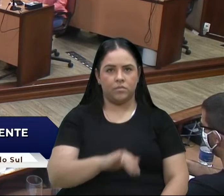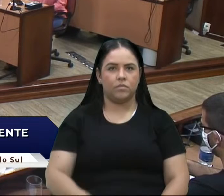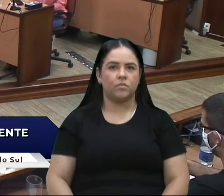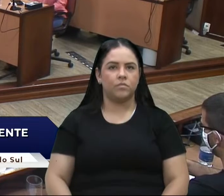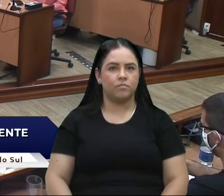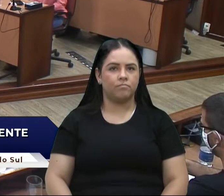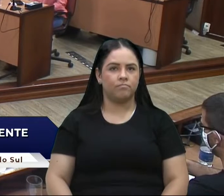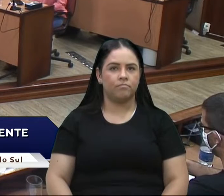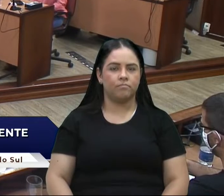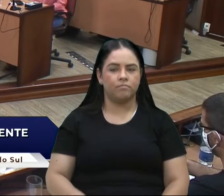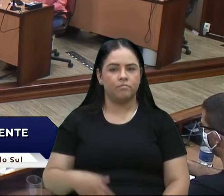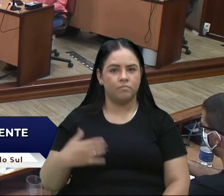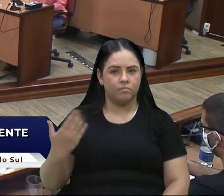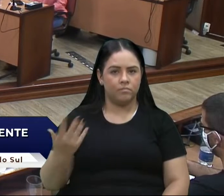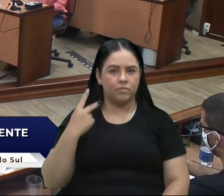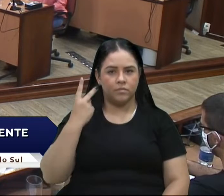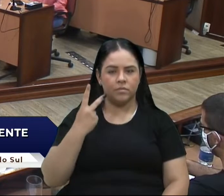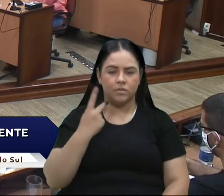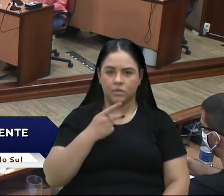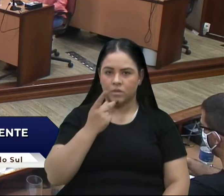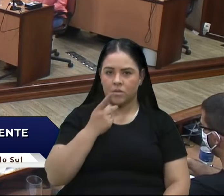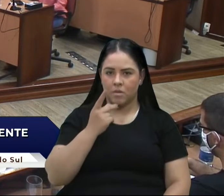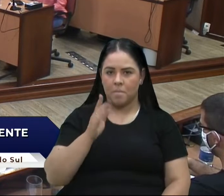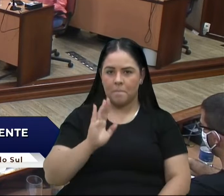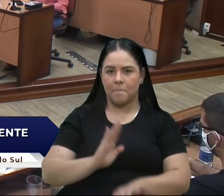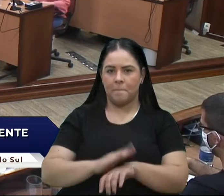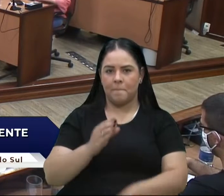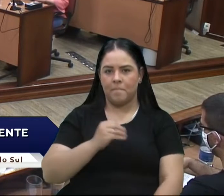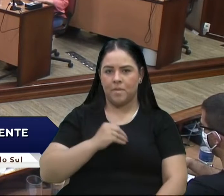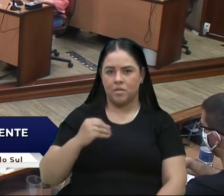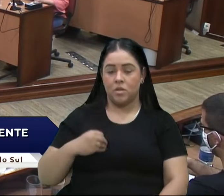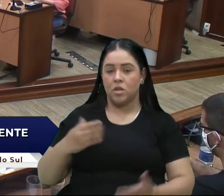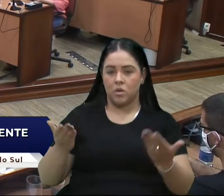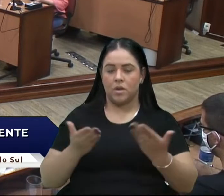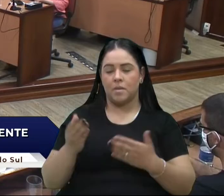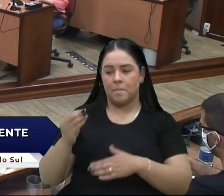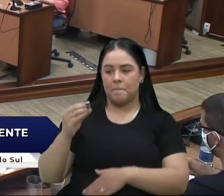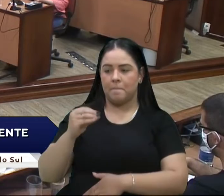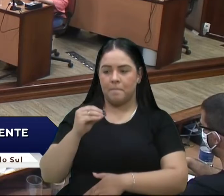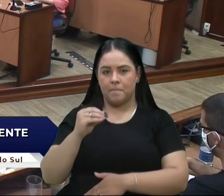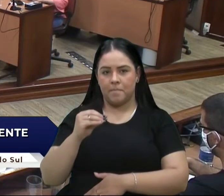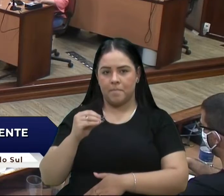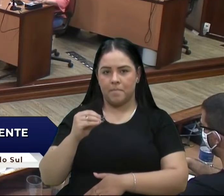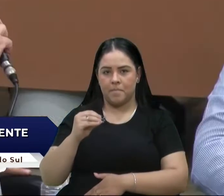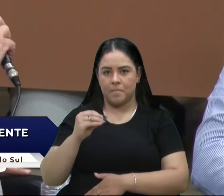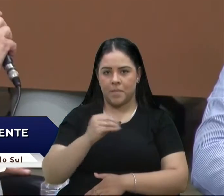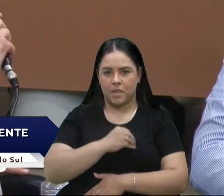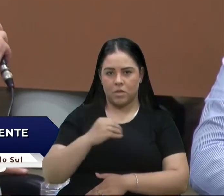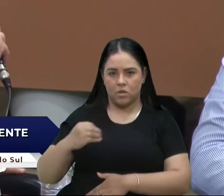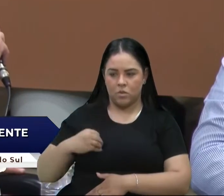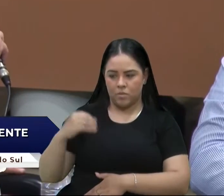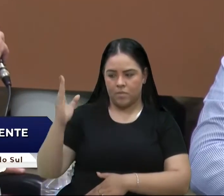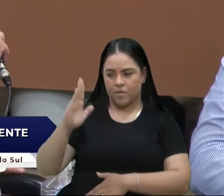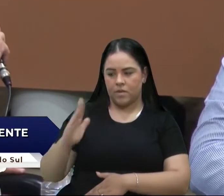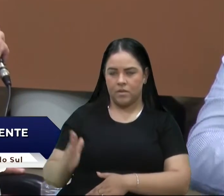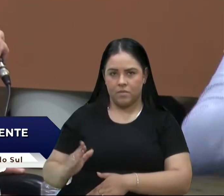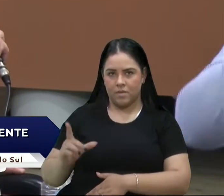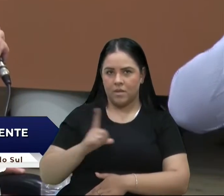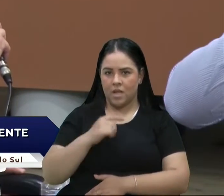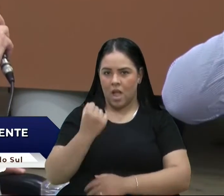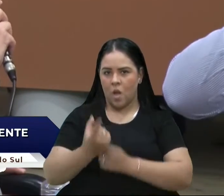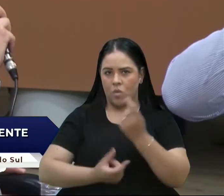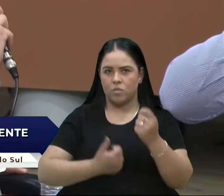Vereador, em relação ao Mais Médicos, que agora é Médicos do Brasil, nós já temos alguns profissionais que estão em